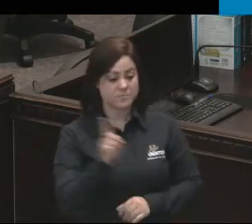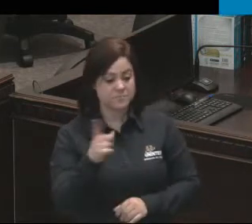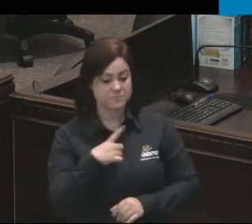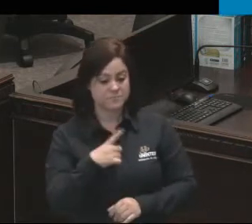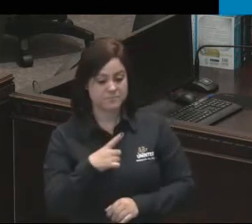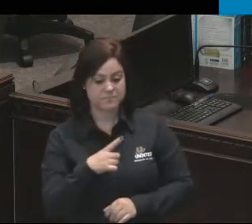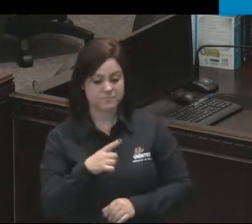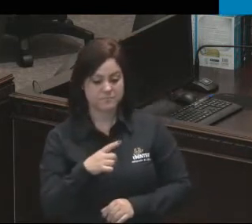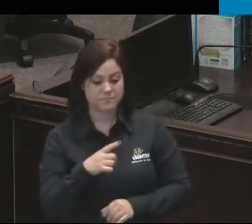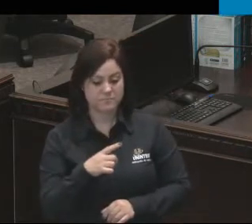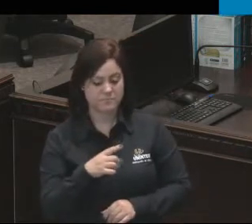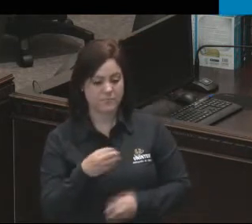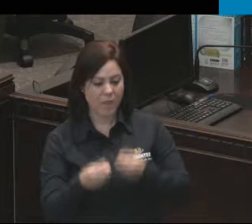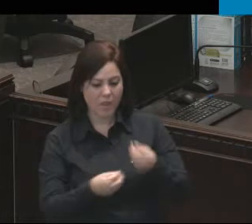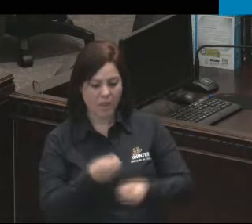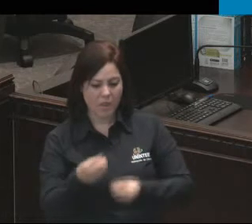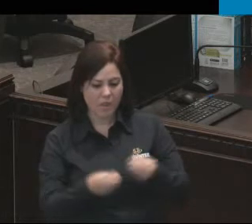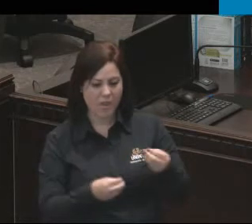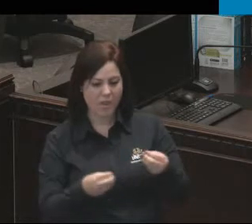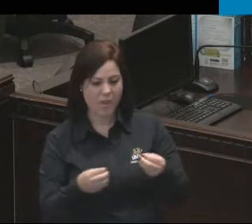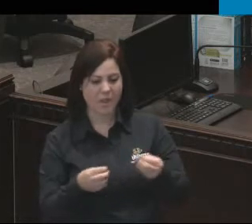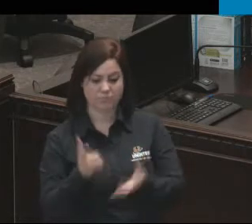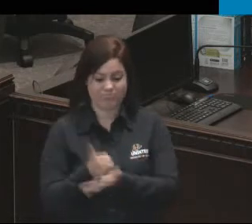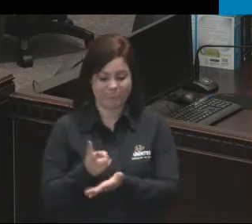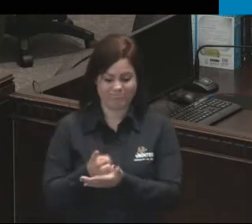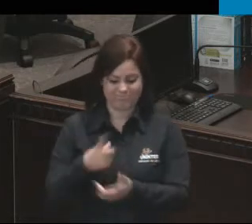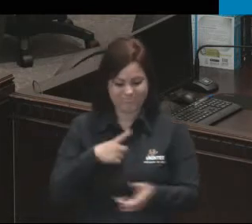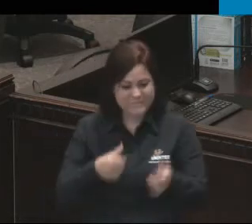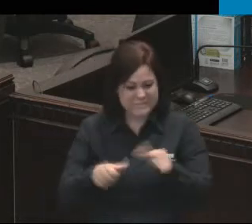bem menos persistentes ambientalmente, apesar de